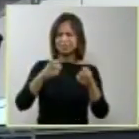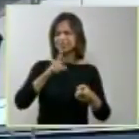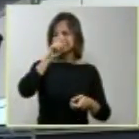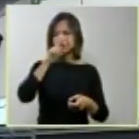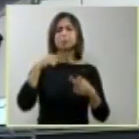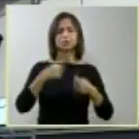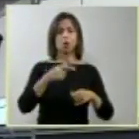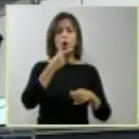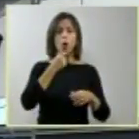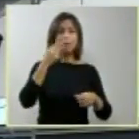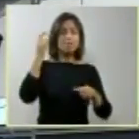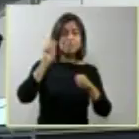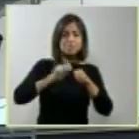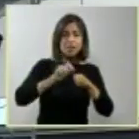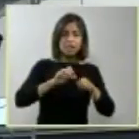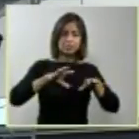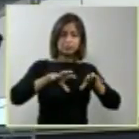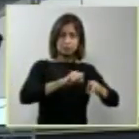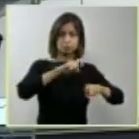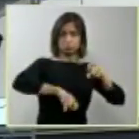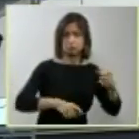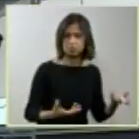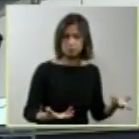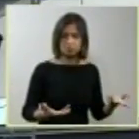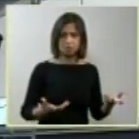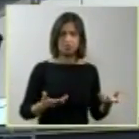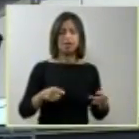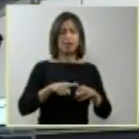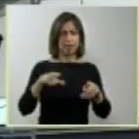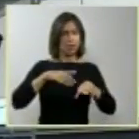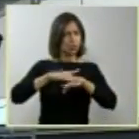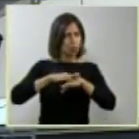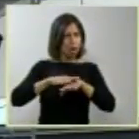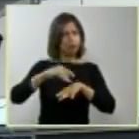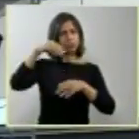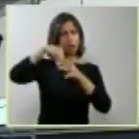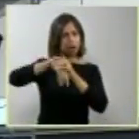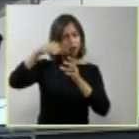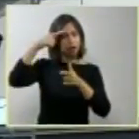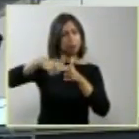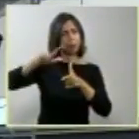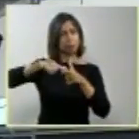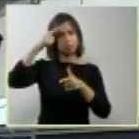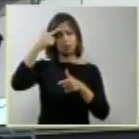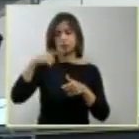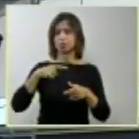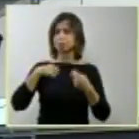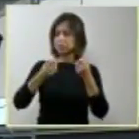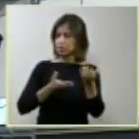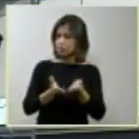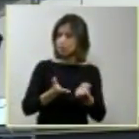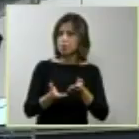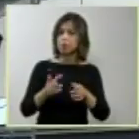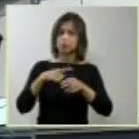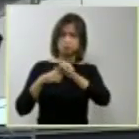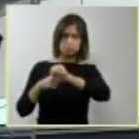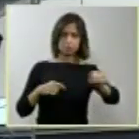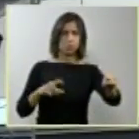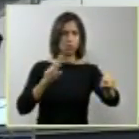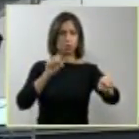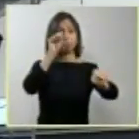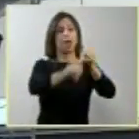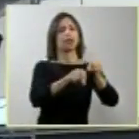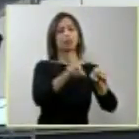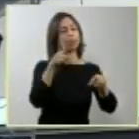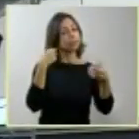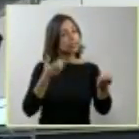ser afastado da sociedade, ele é um doente, ele é uma patologia séria, ele não está preparado para estar em sociedade, tem que ser tratado. Não assassinado,